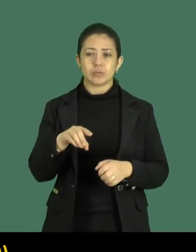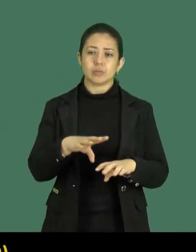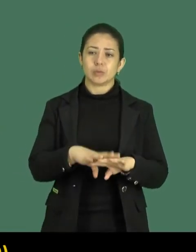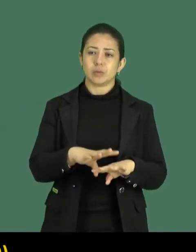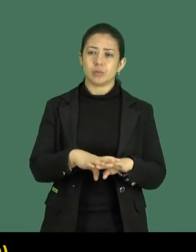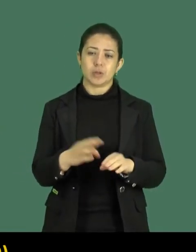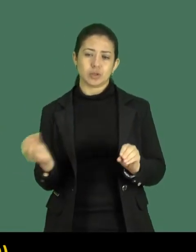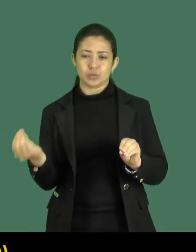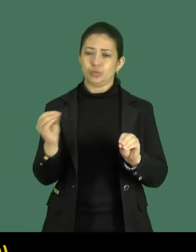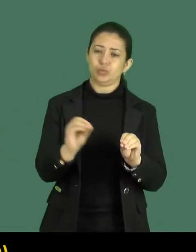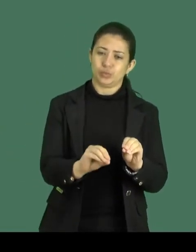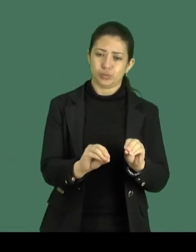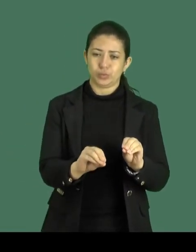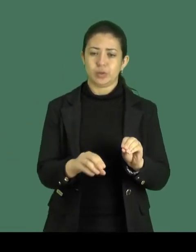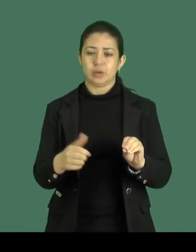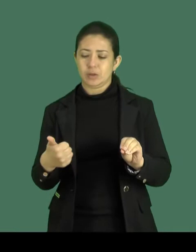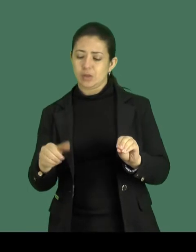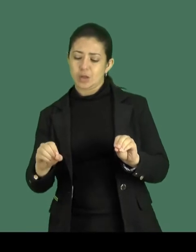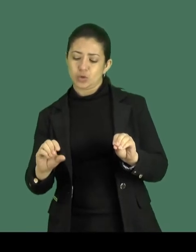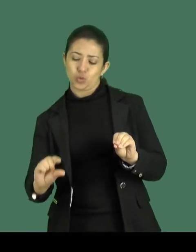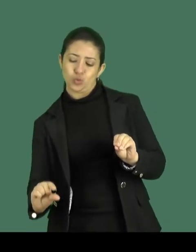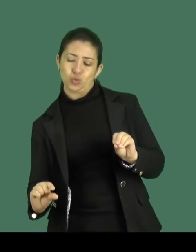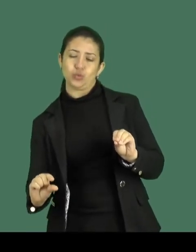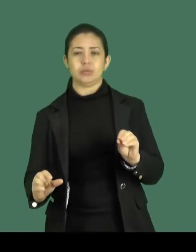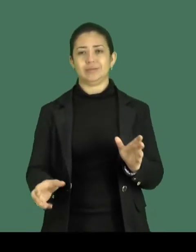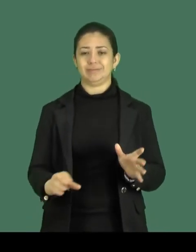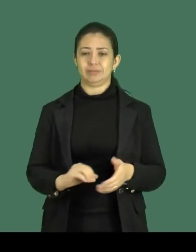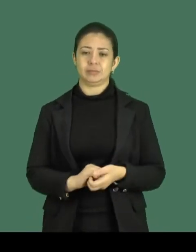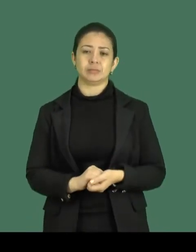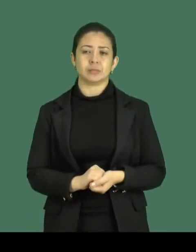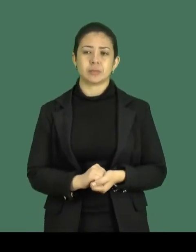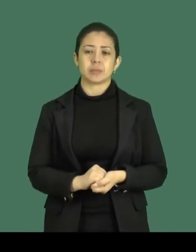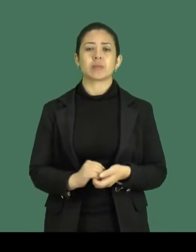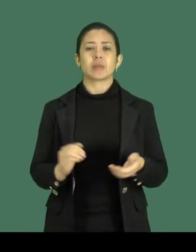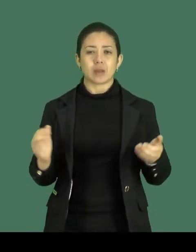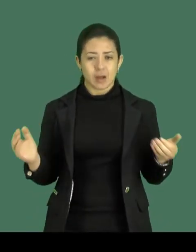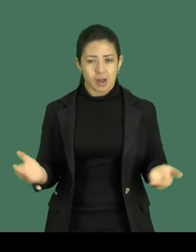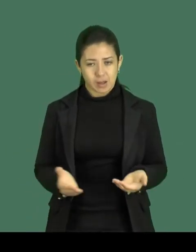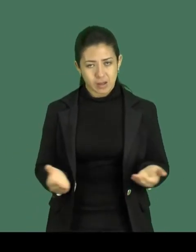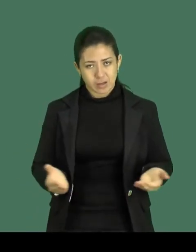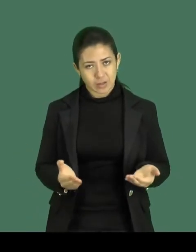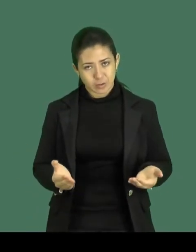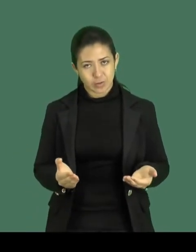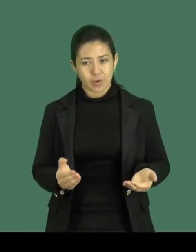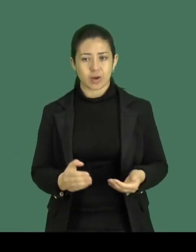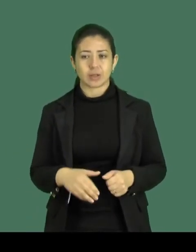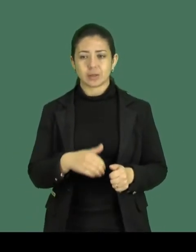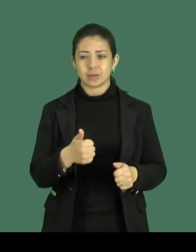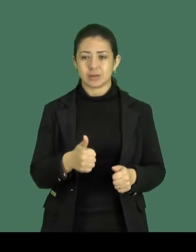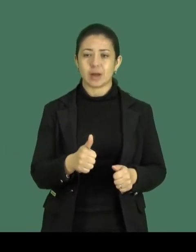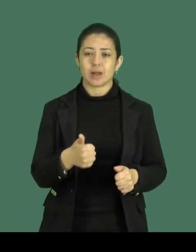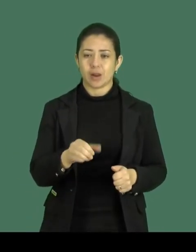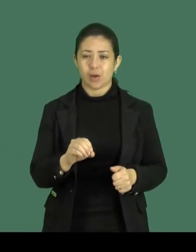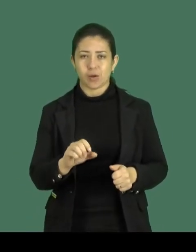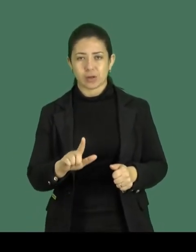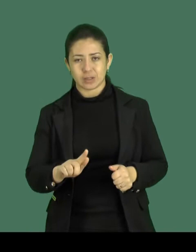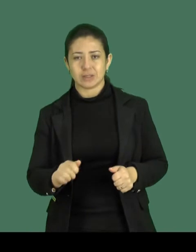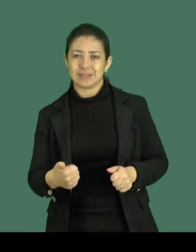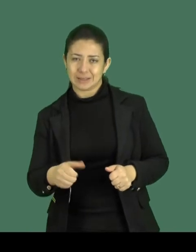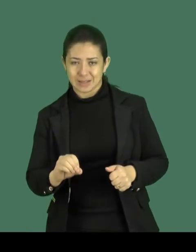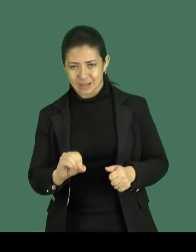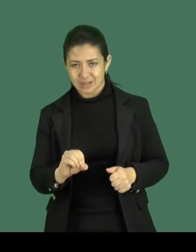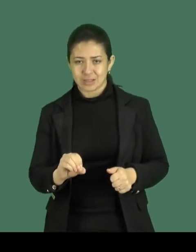2 log de 100. Notem vocês que nesse exercício eu não coloquei mais a base 10. Quando a base é 10, nós